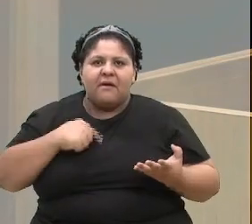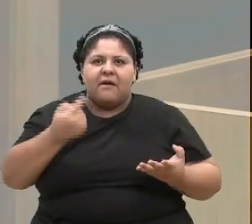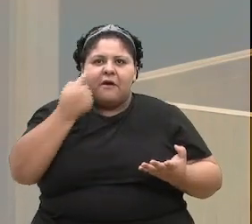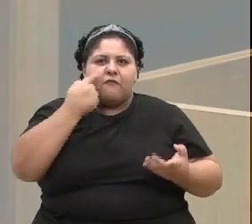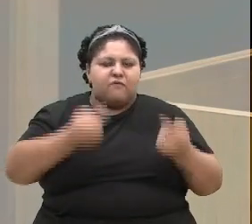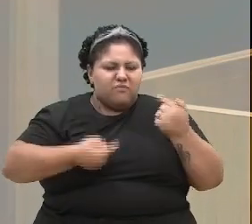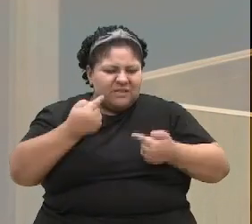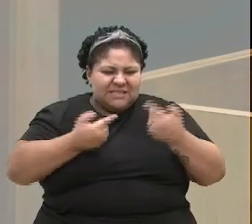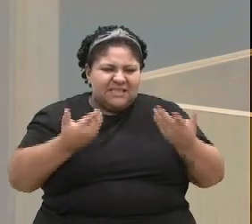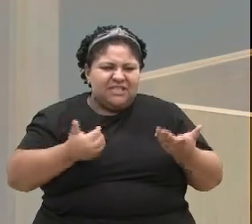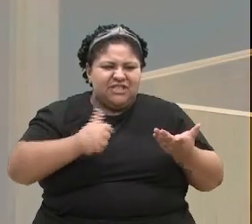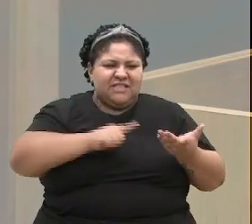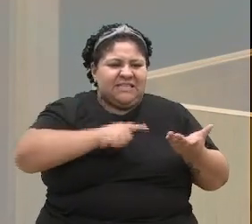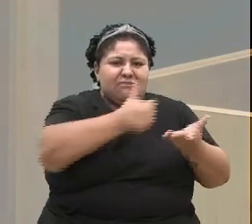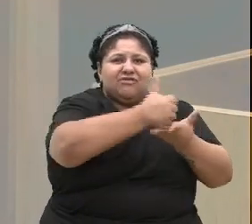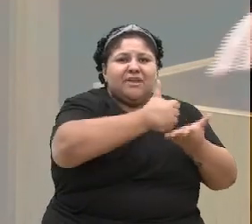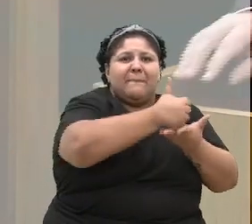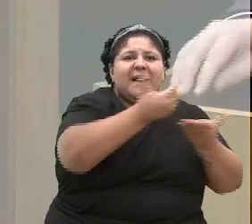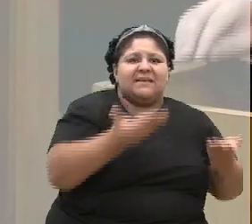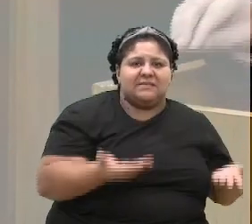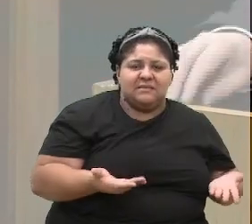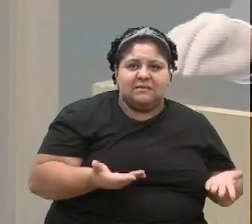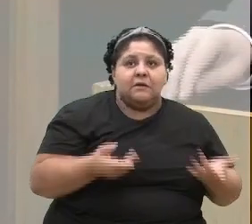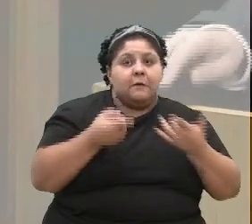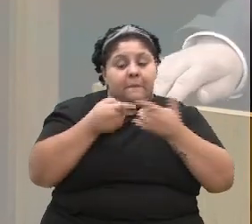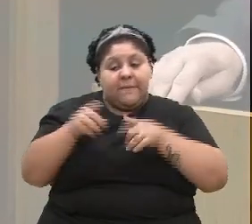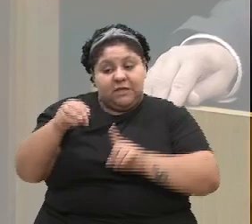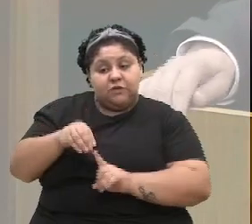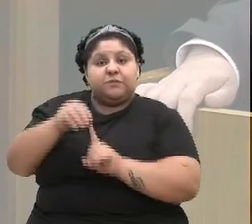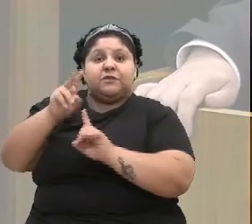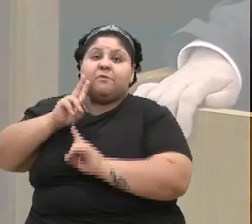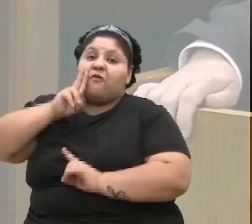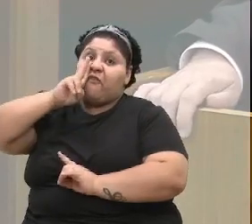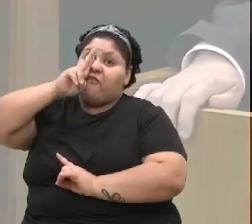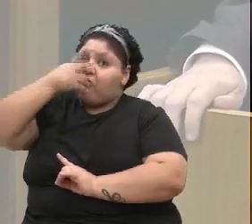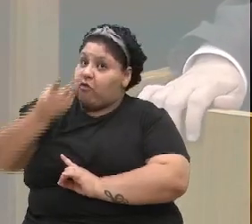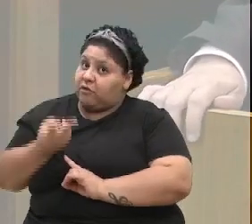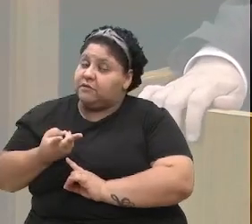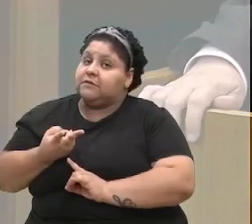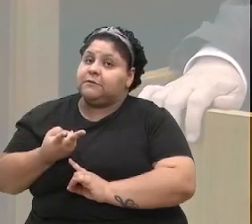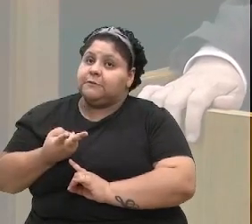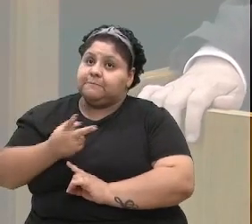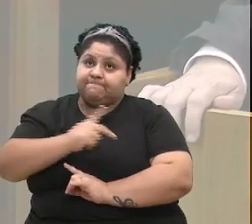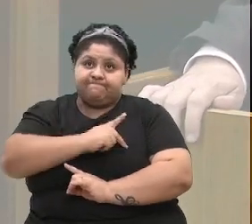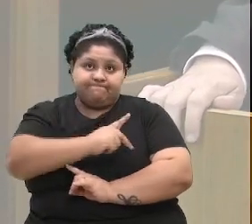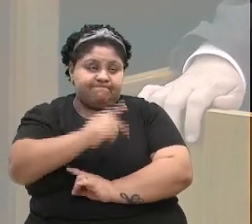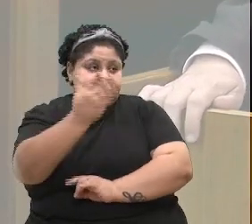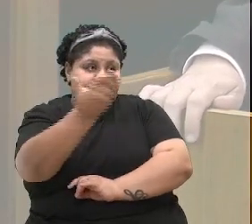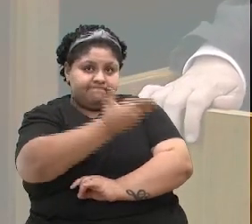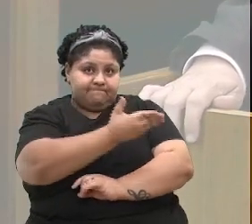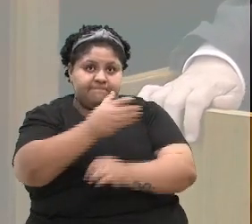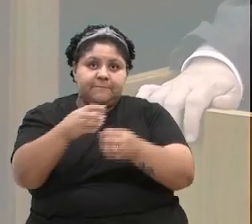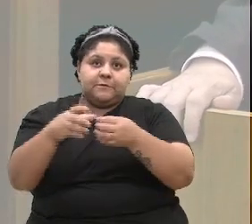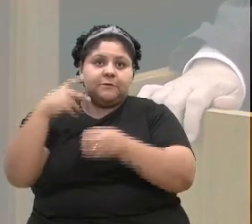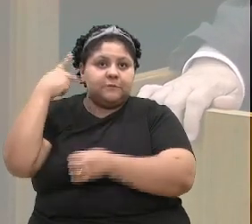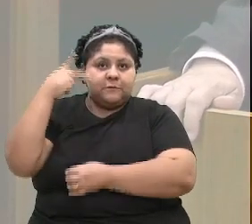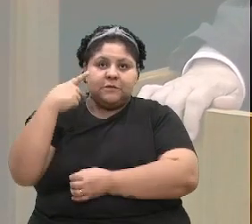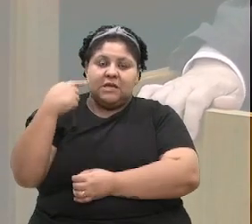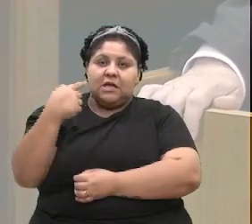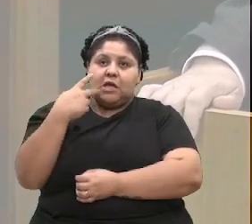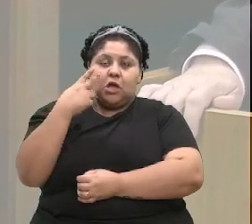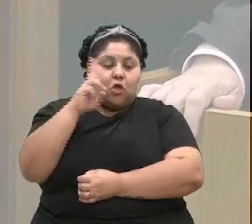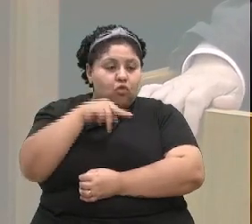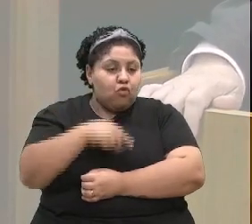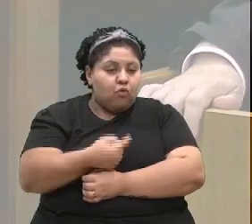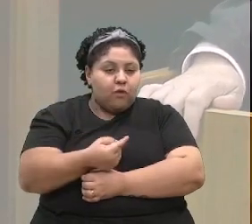uva. Eu vi. Mas o principal ponto forte, senhora presidente e colegas, eu nunca tinha visto um